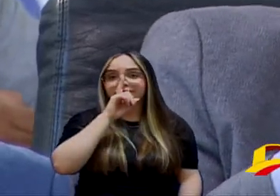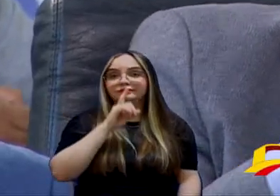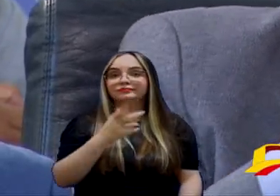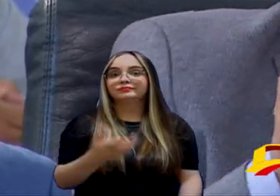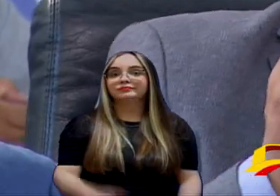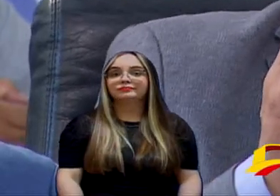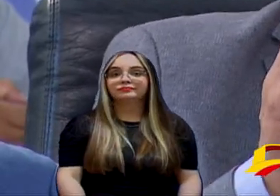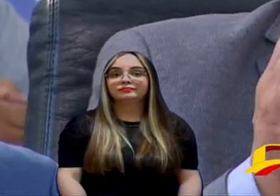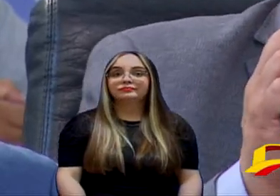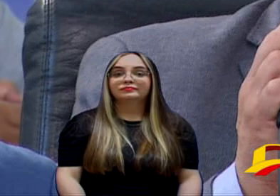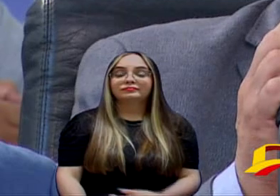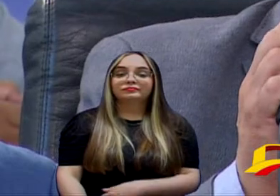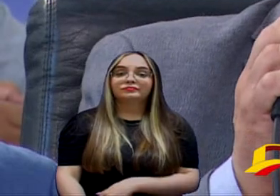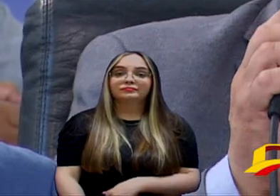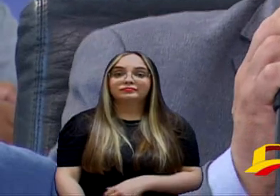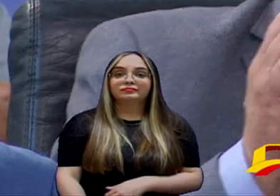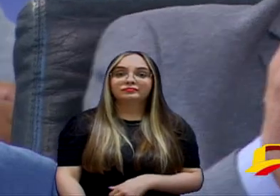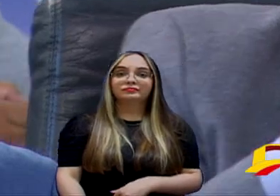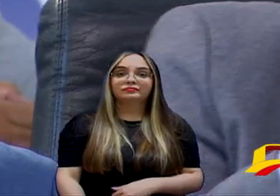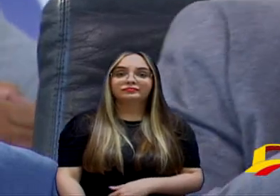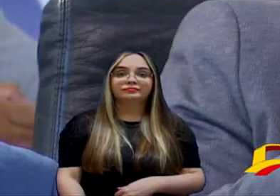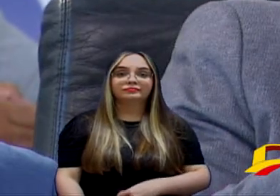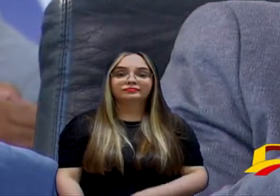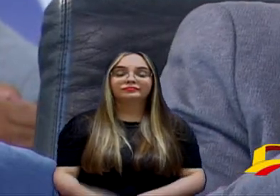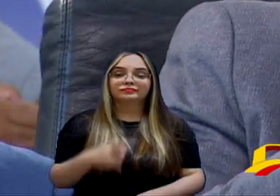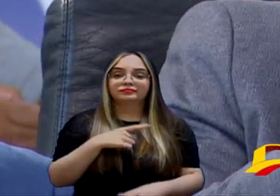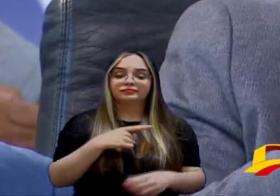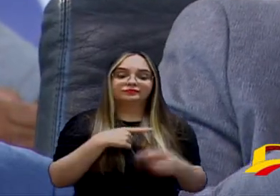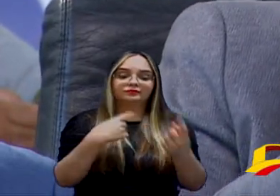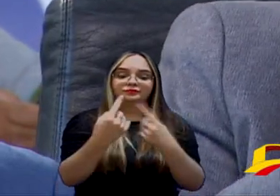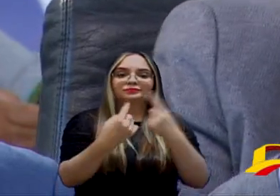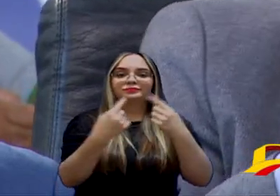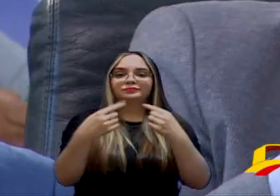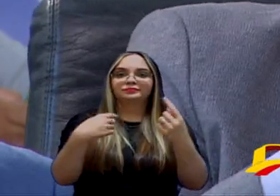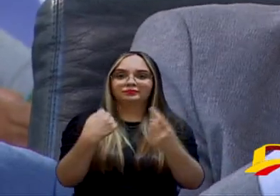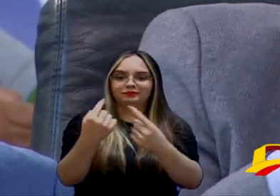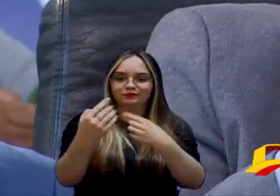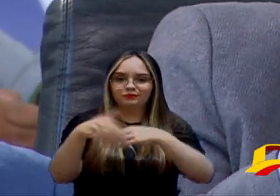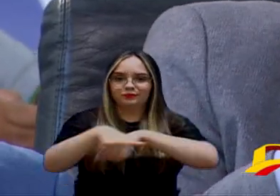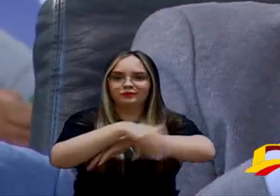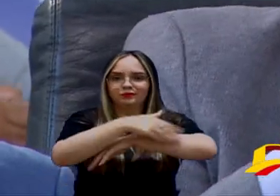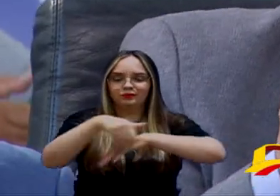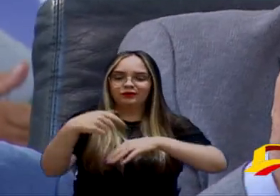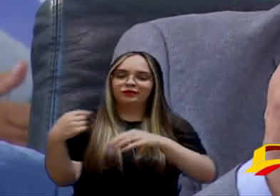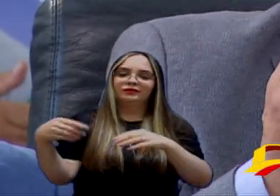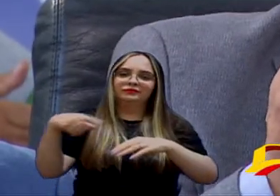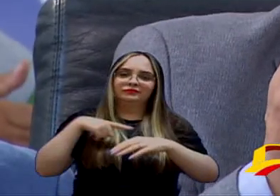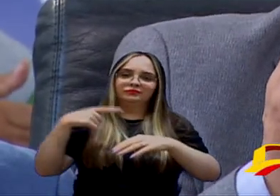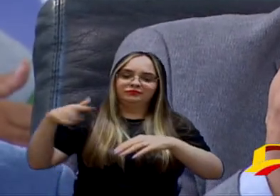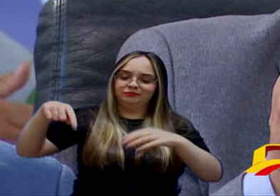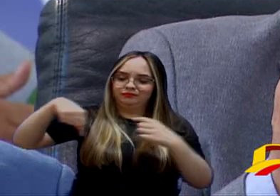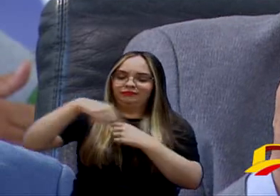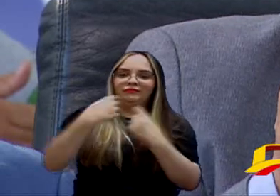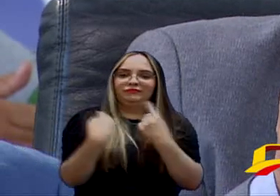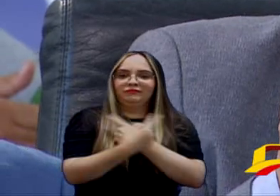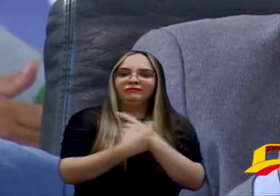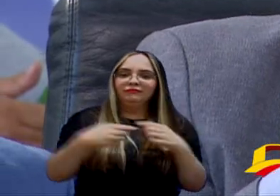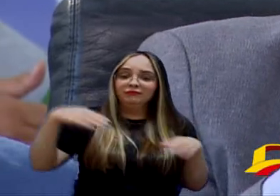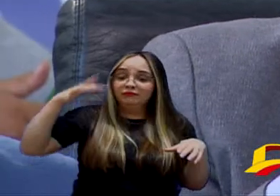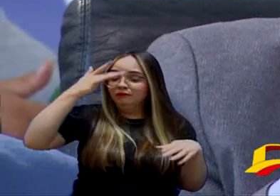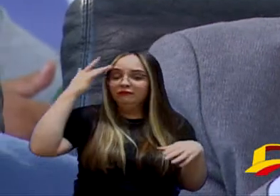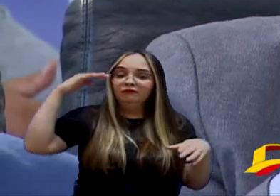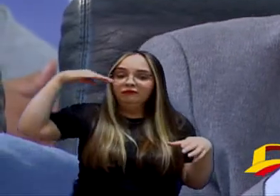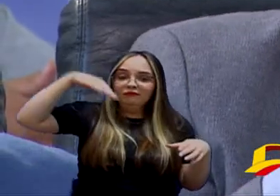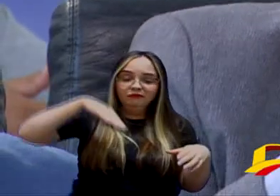Itavuvu desce por ela e ela tem uma que cruza ela que a Elisa Stefan lamos que é a principal né então o pessoal que desce a a Rock acaba